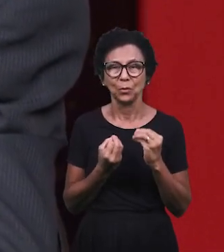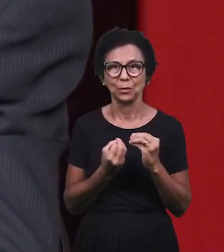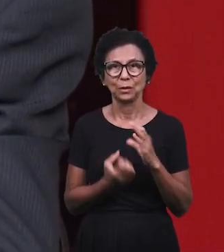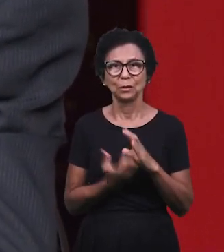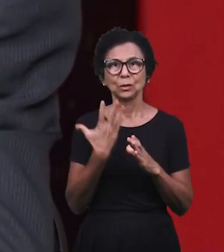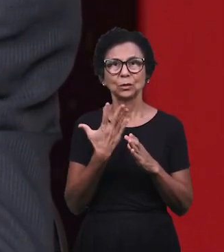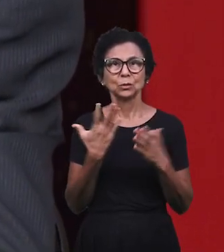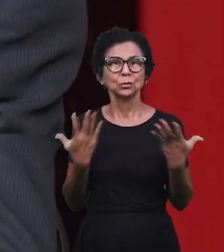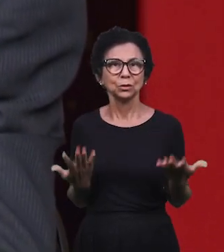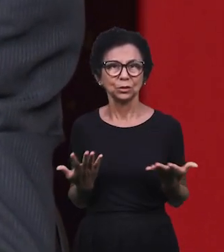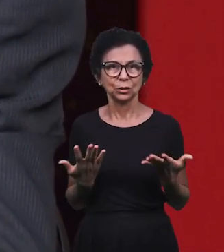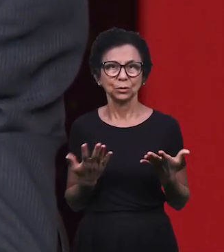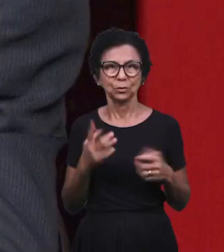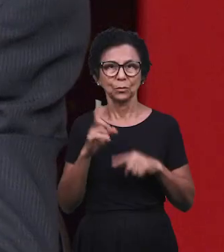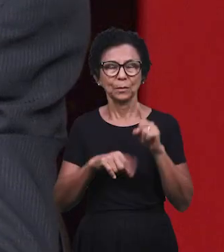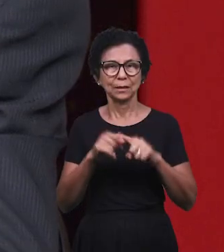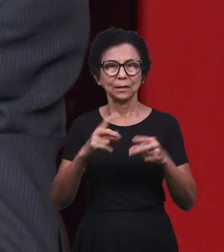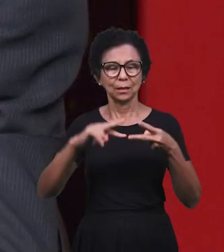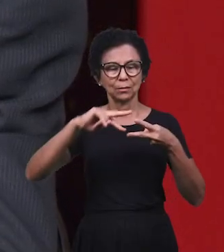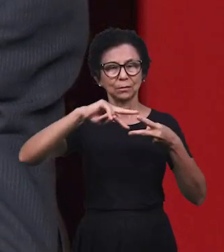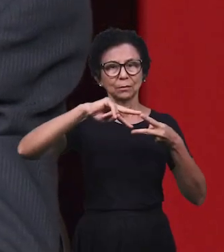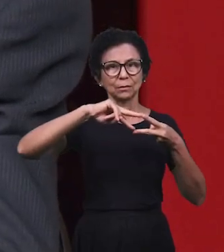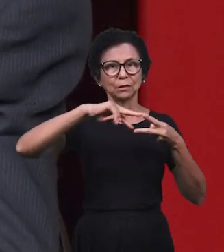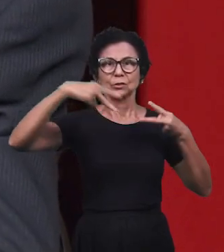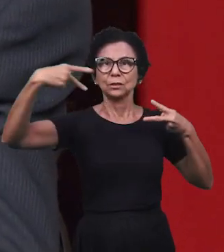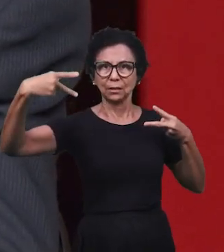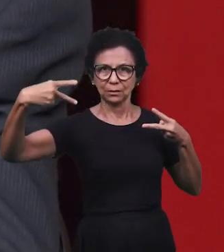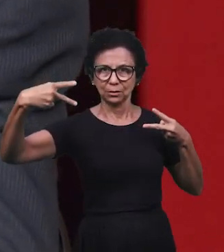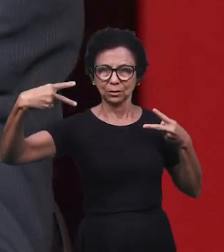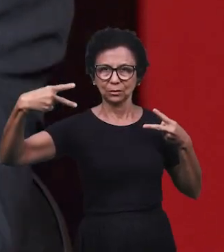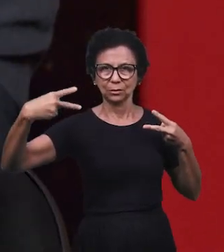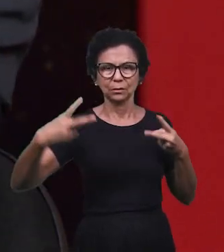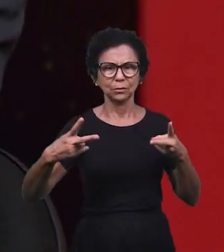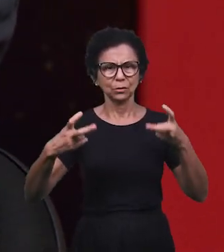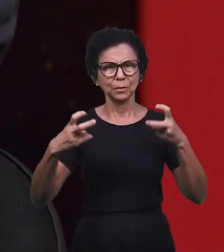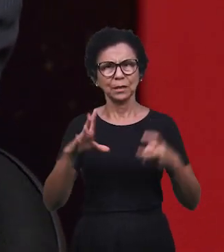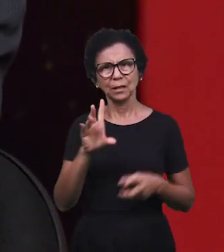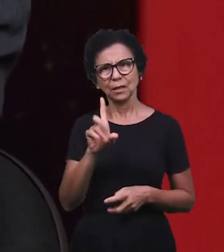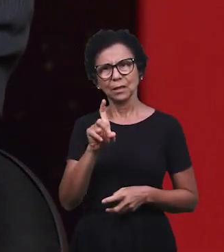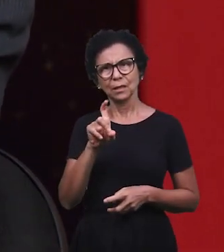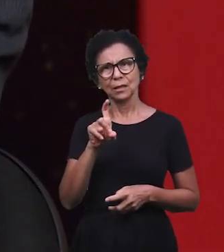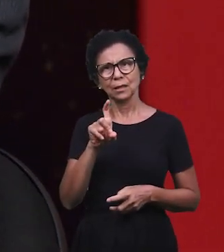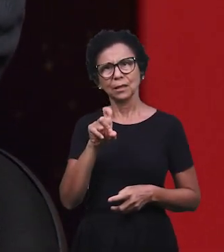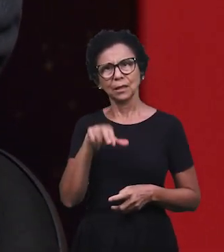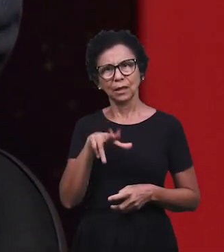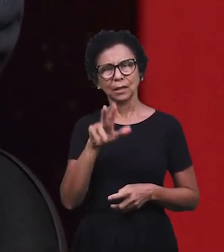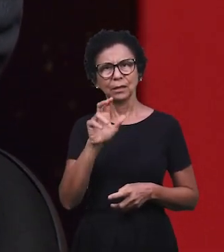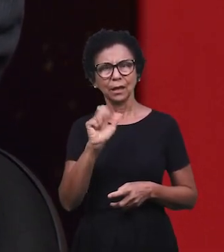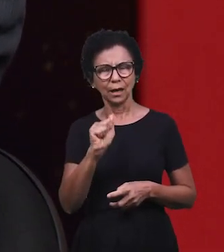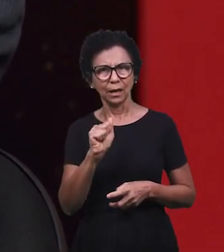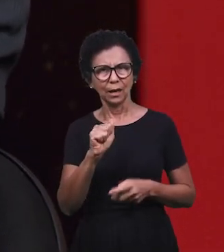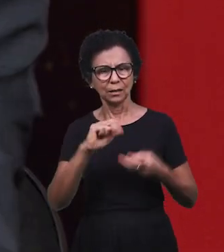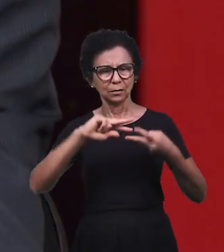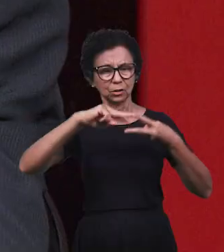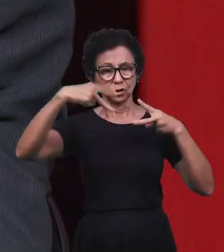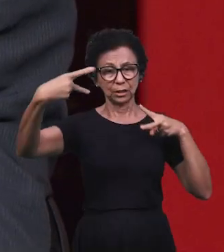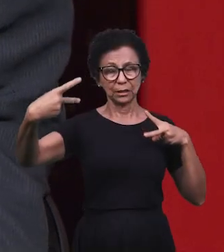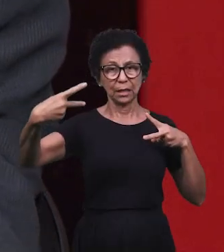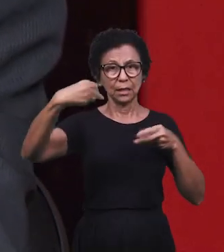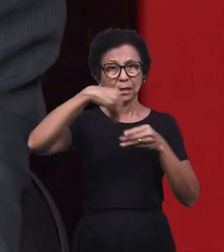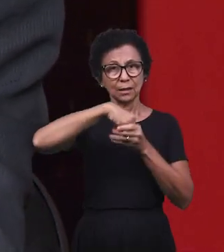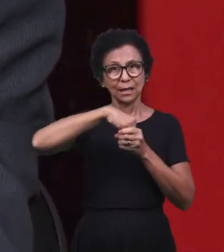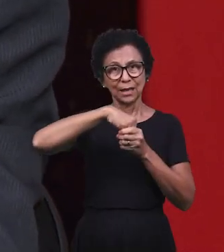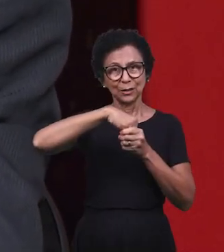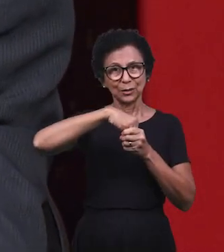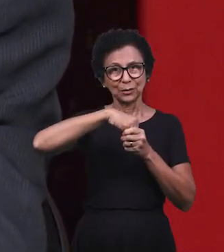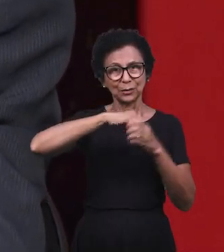o material genético. Então, quando a gente observa o DNA, há ali, dentro dele, um código. Impresso,